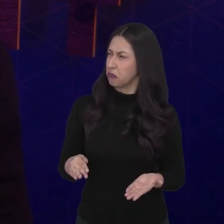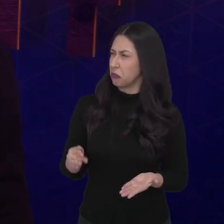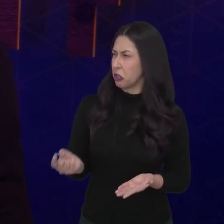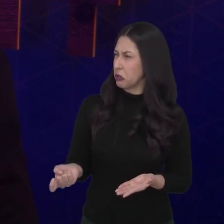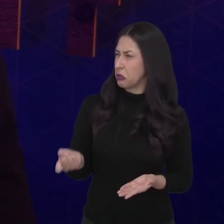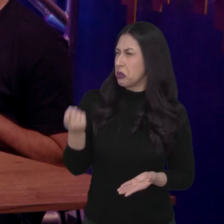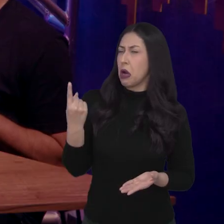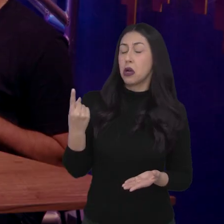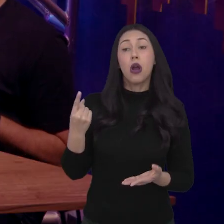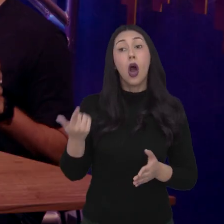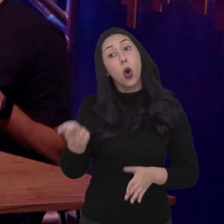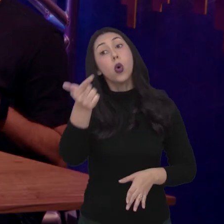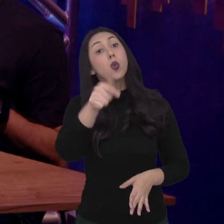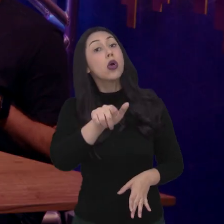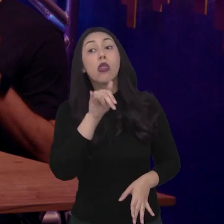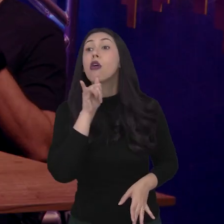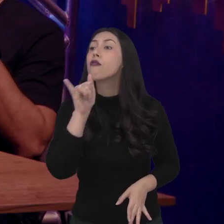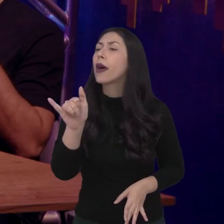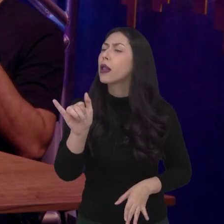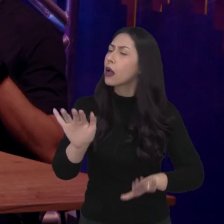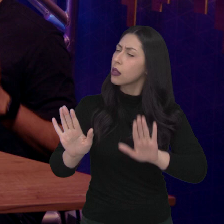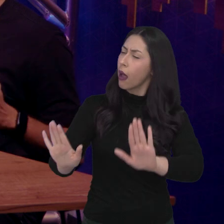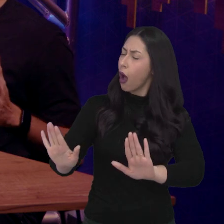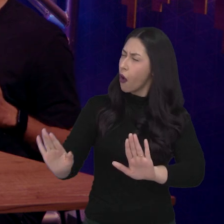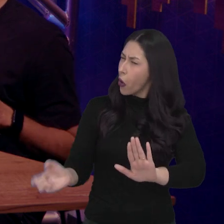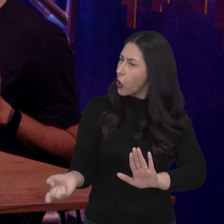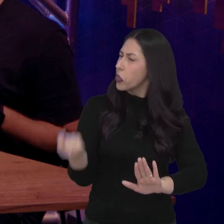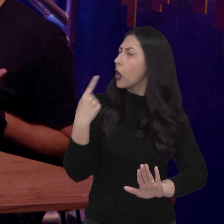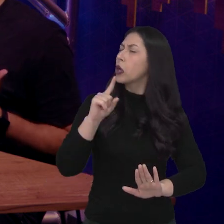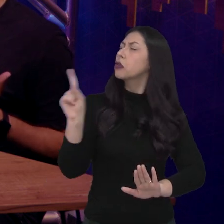mundo estranha, e aí um outro personagem fala,